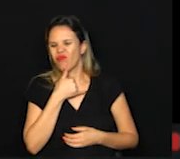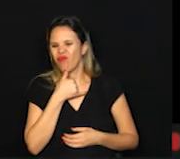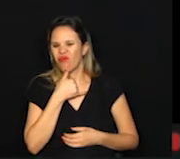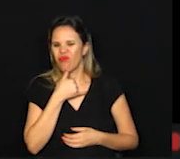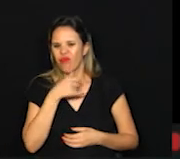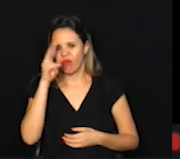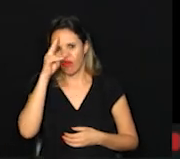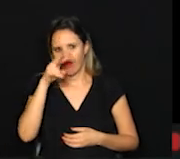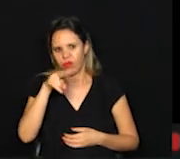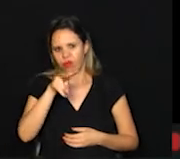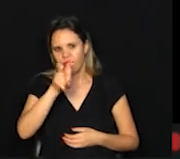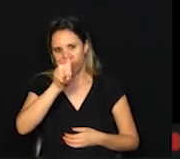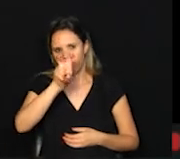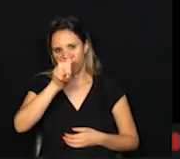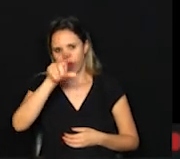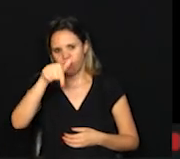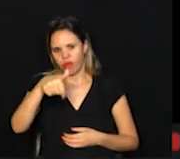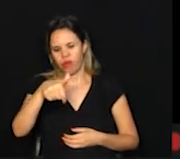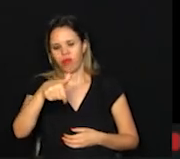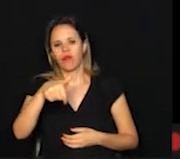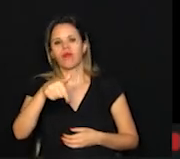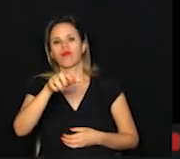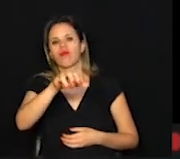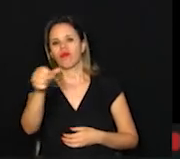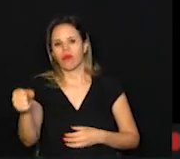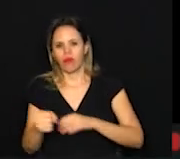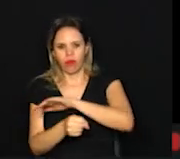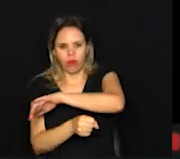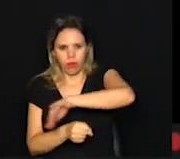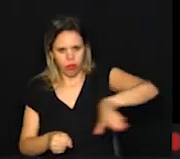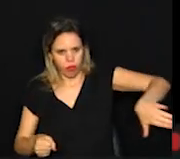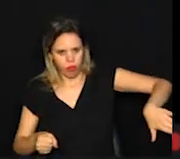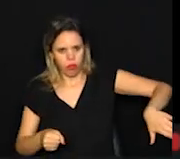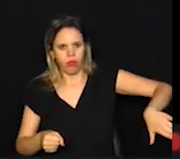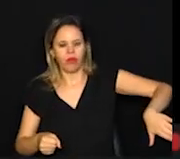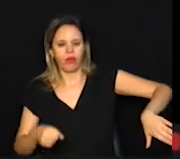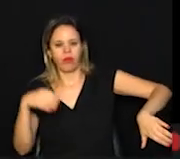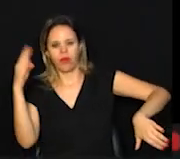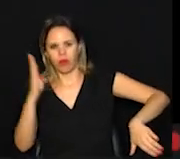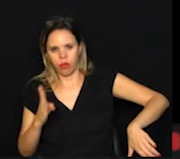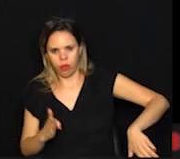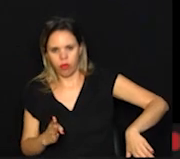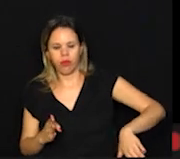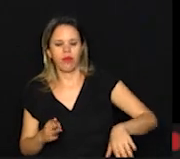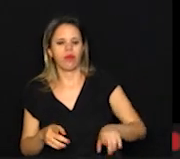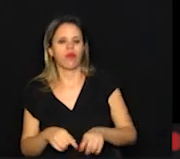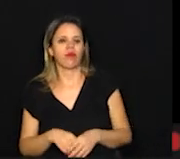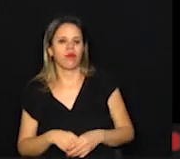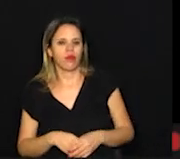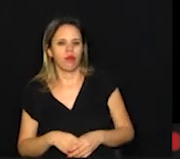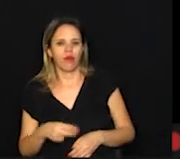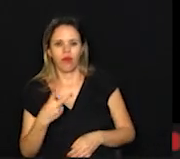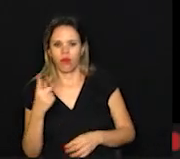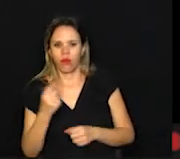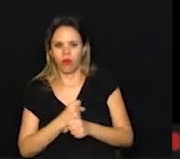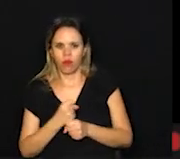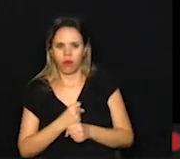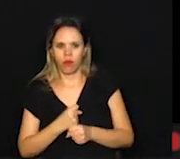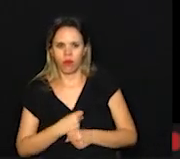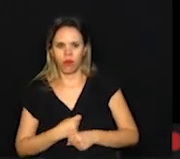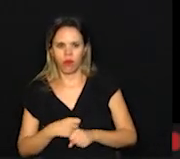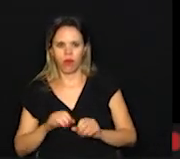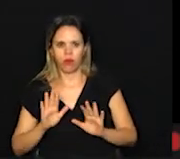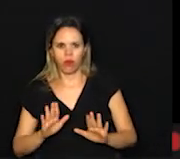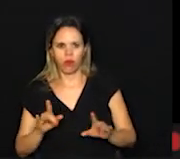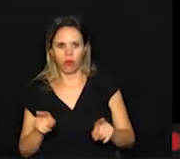lembrança, 57 anos do golpe militar no Brasil, e um golpe que teve aí uma duração de 21 anos.